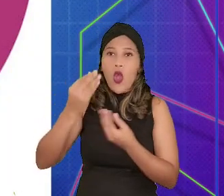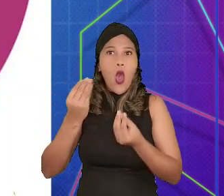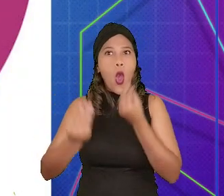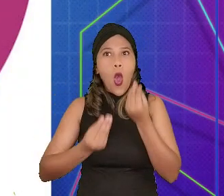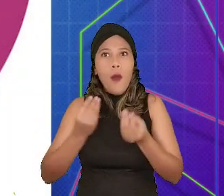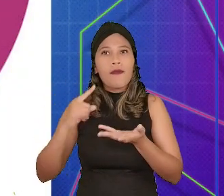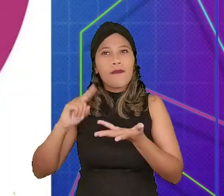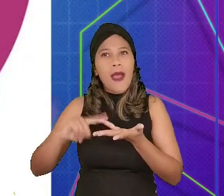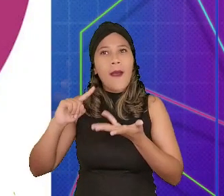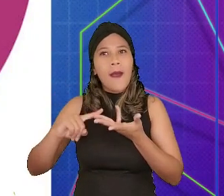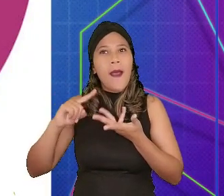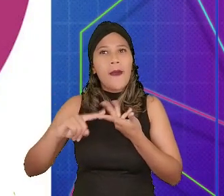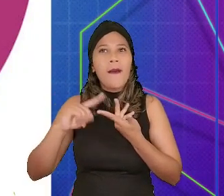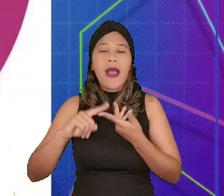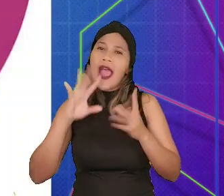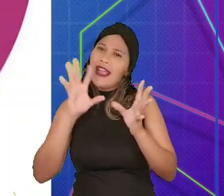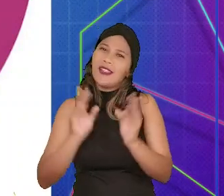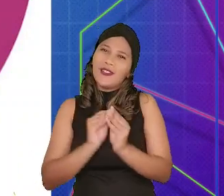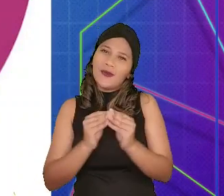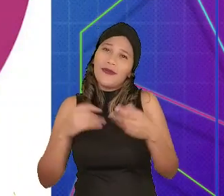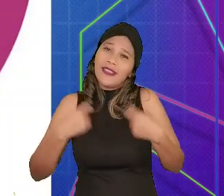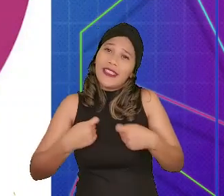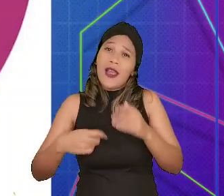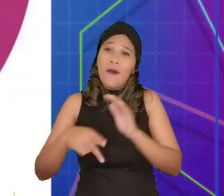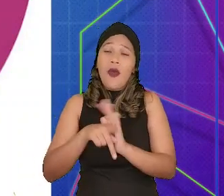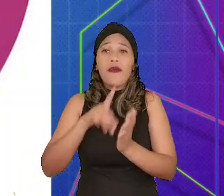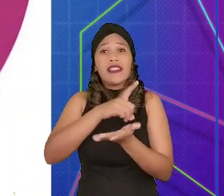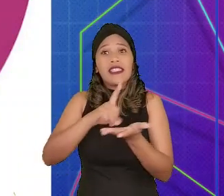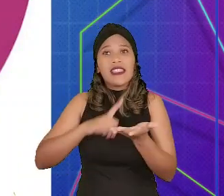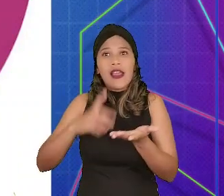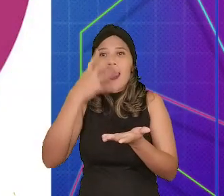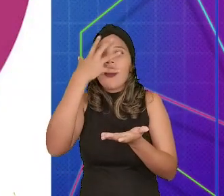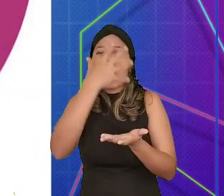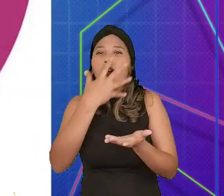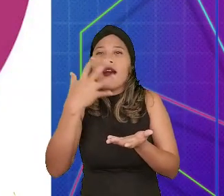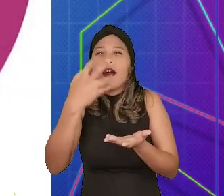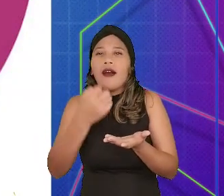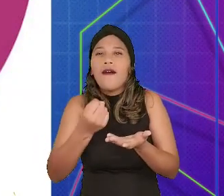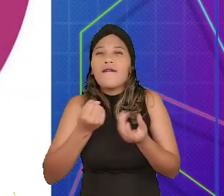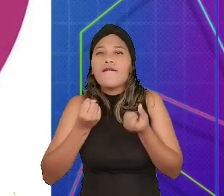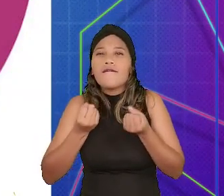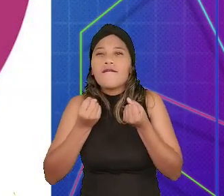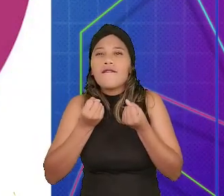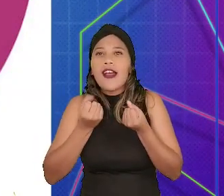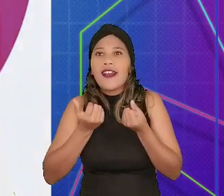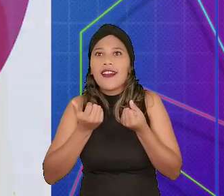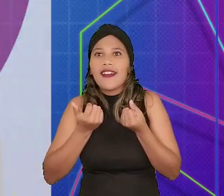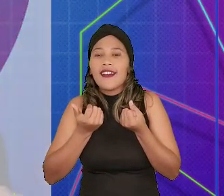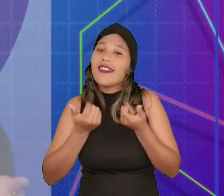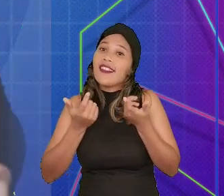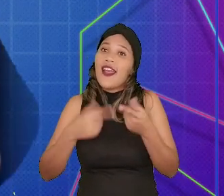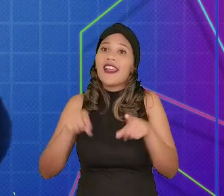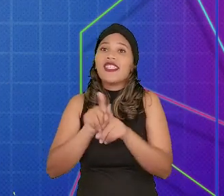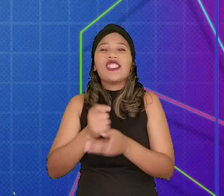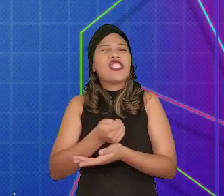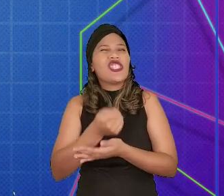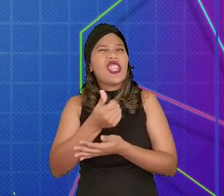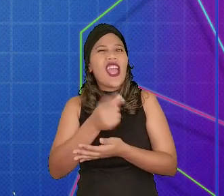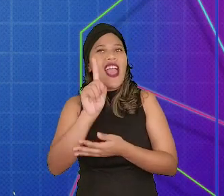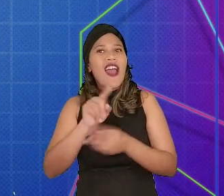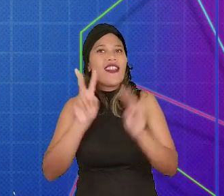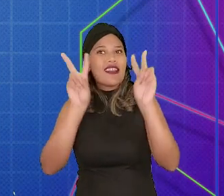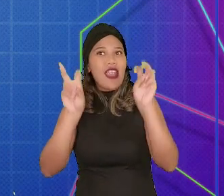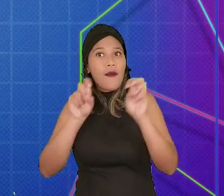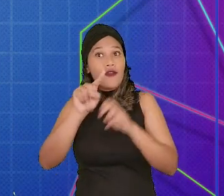será prototipado. Em resumo, ele precisa ter um design atraente e bem trabalhado. Uma boa dica é fazer um jogo